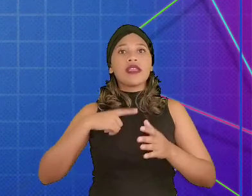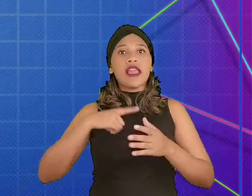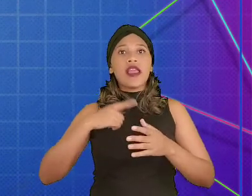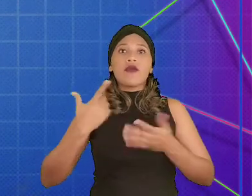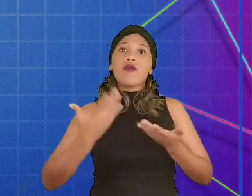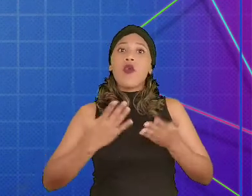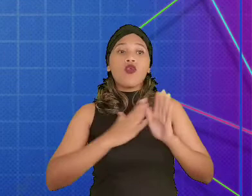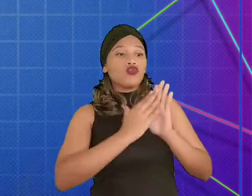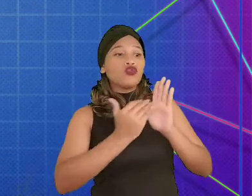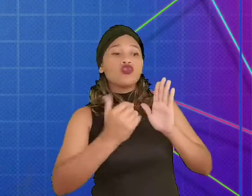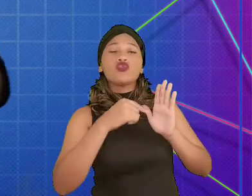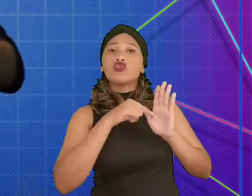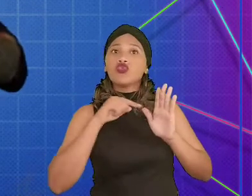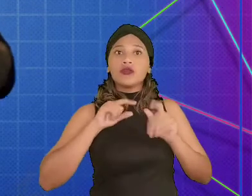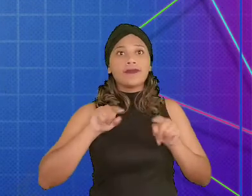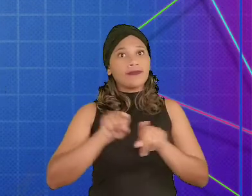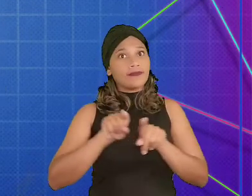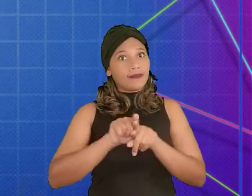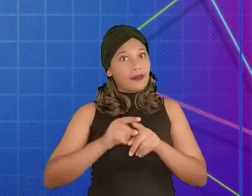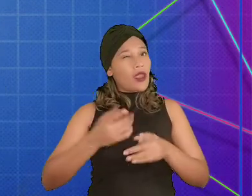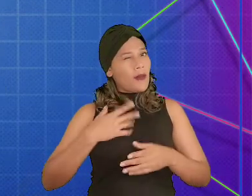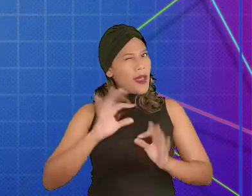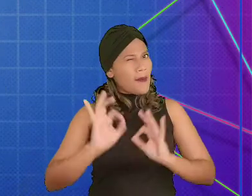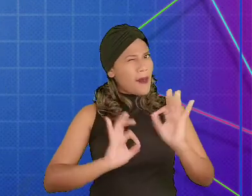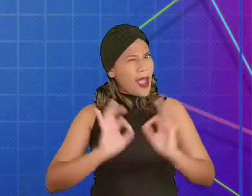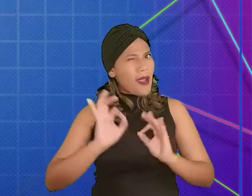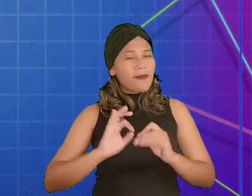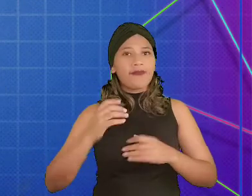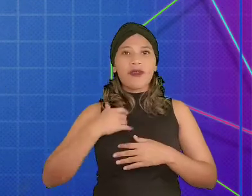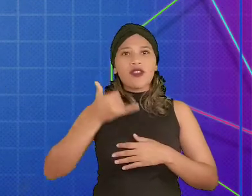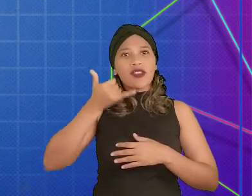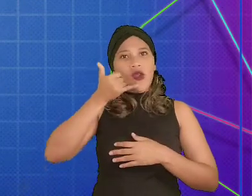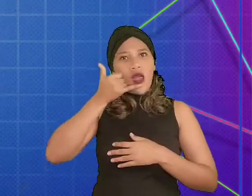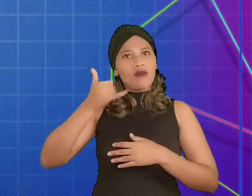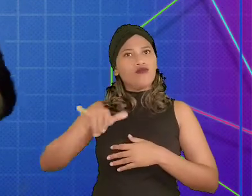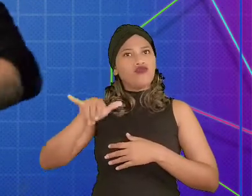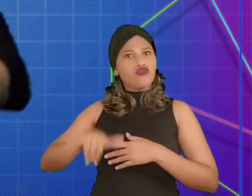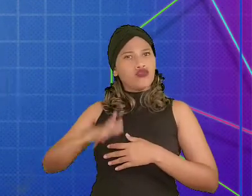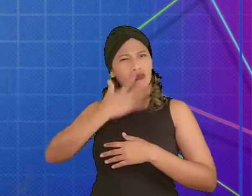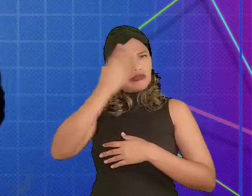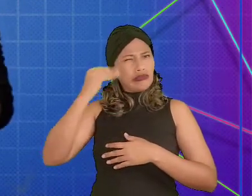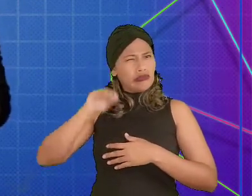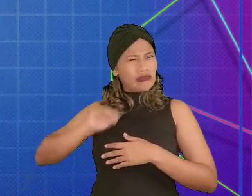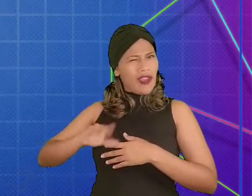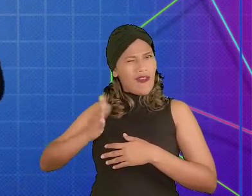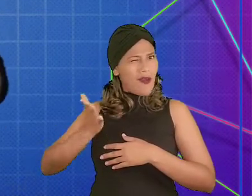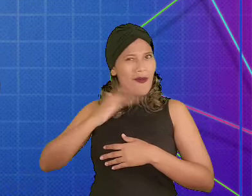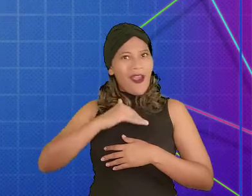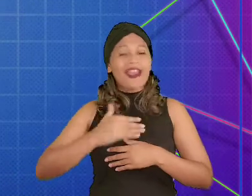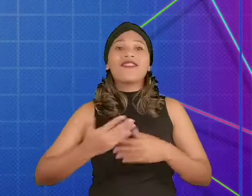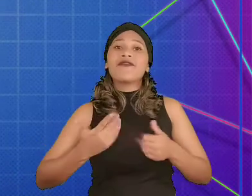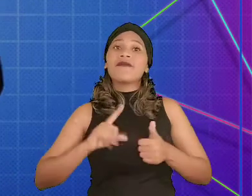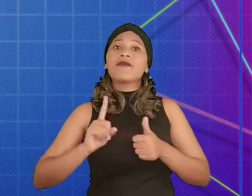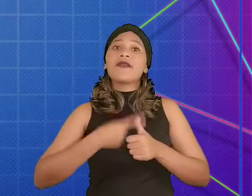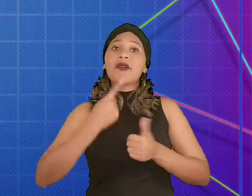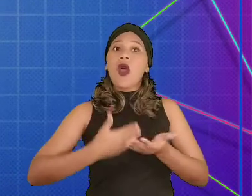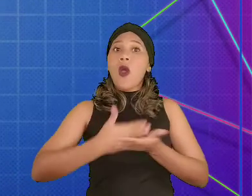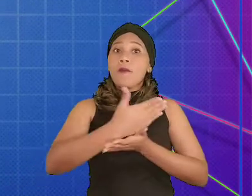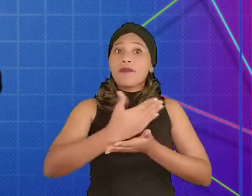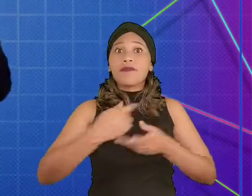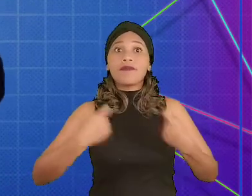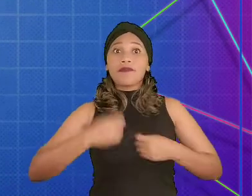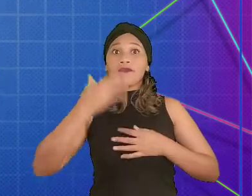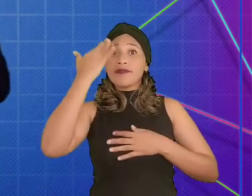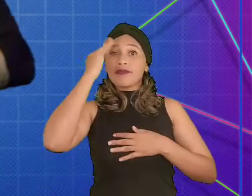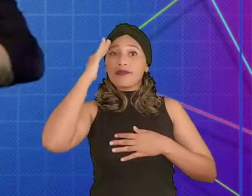de elementos e personagens. Agora se prepara aí, já pode colocar o celular no modo avião e vamos nessa! Primeiro, para começar bem,